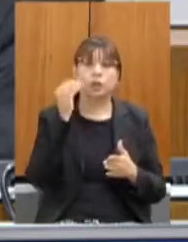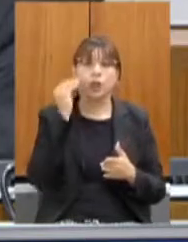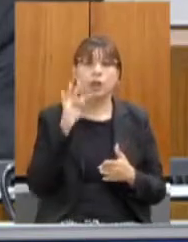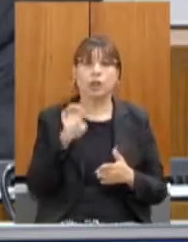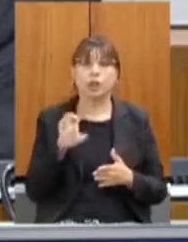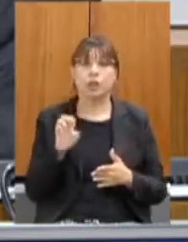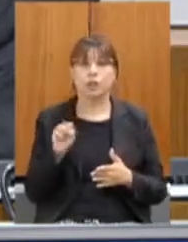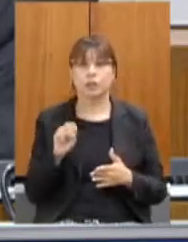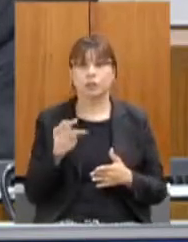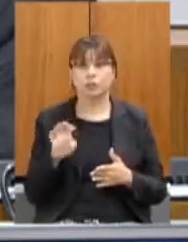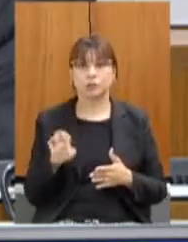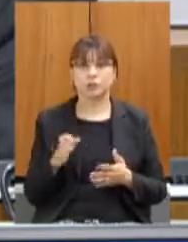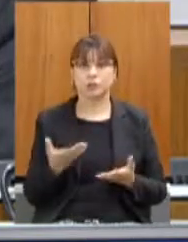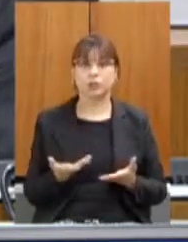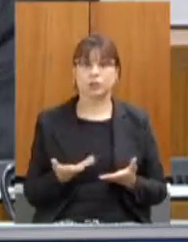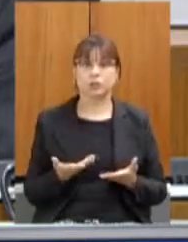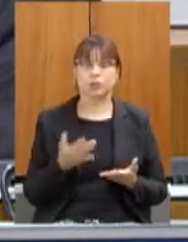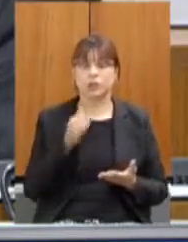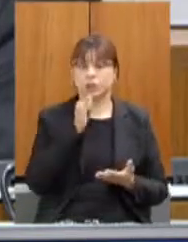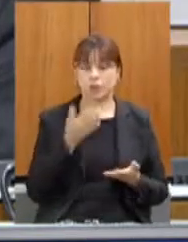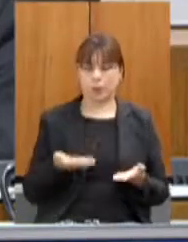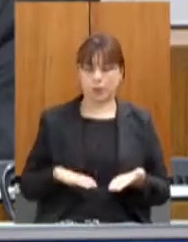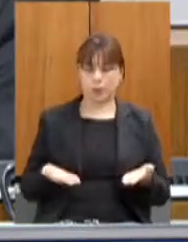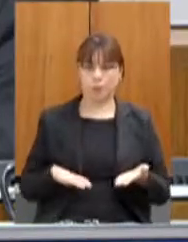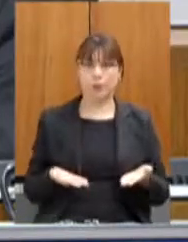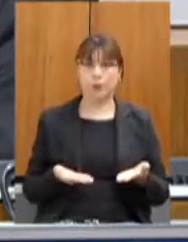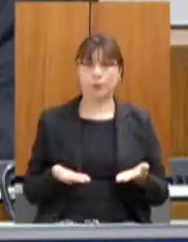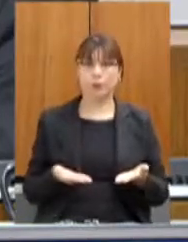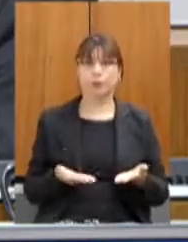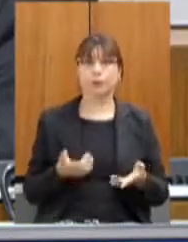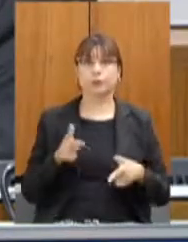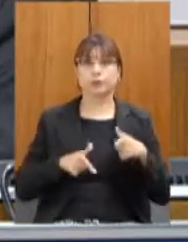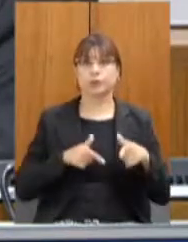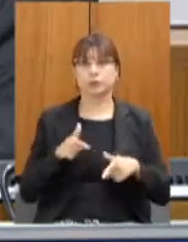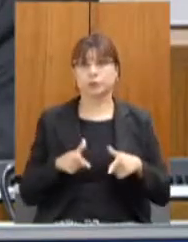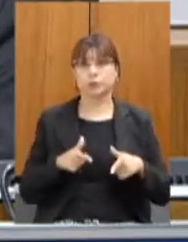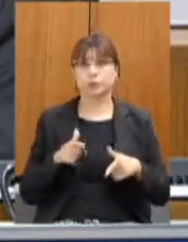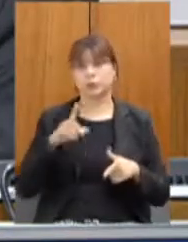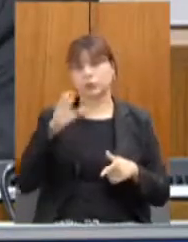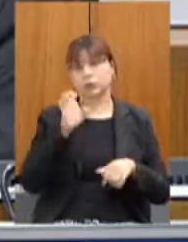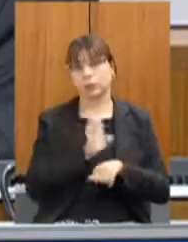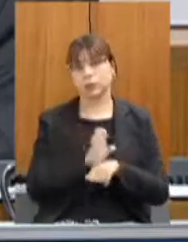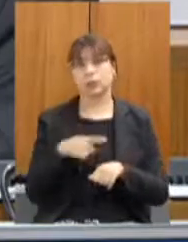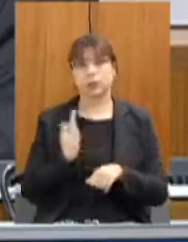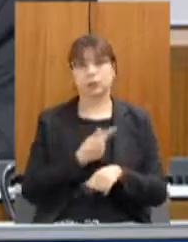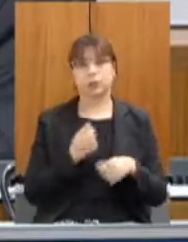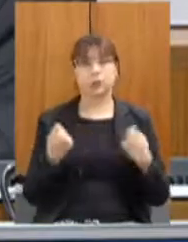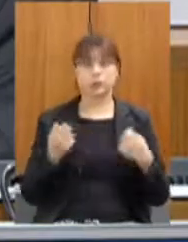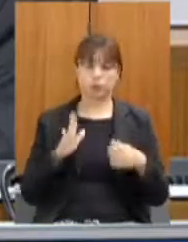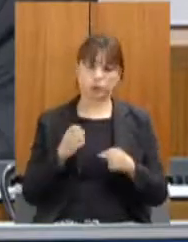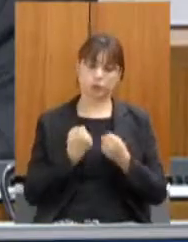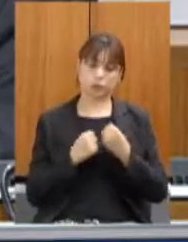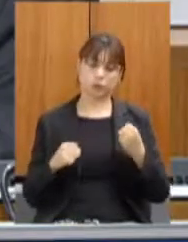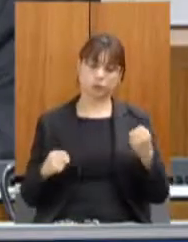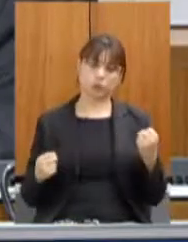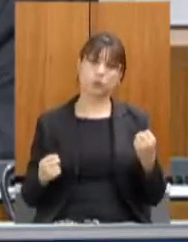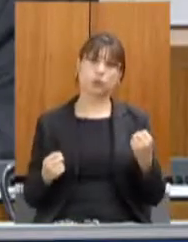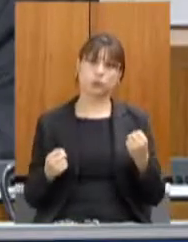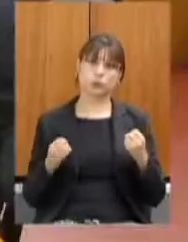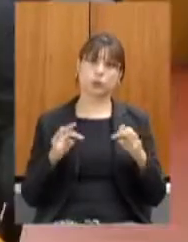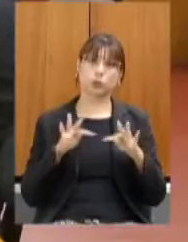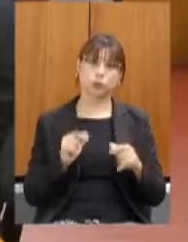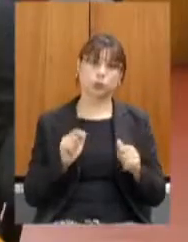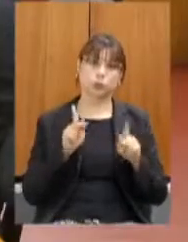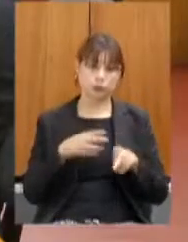no sentido de hoje a capacidade operacional do estado que nós temos aqui nós ampliamos a todos os casos